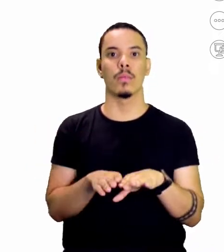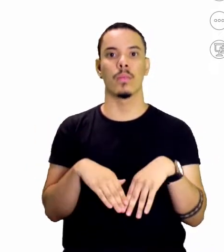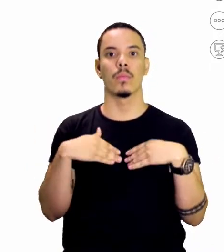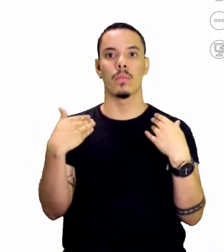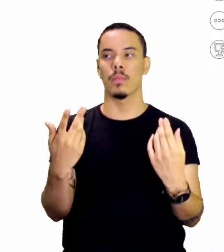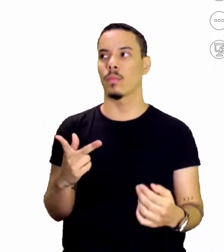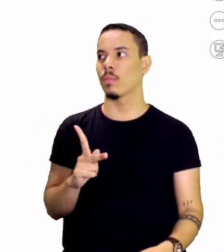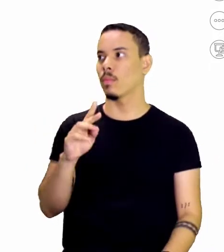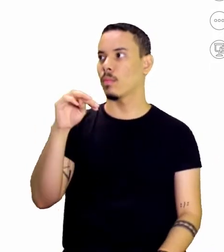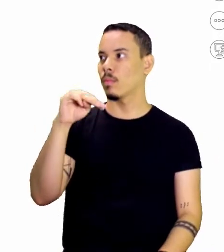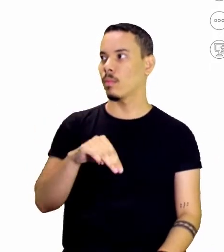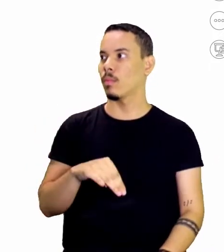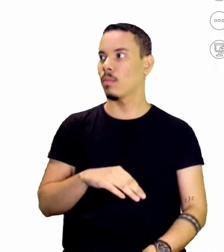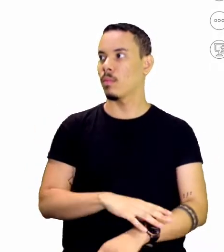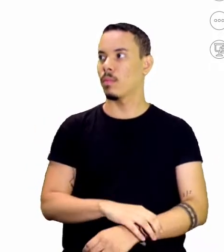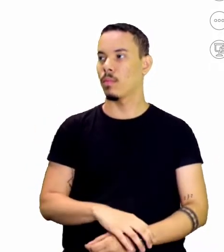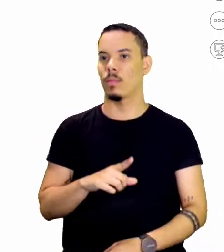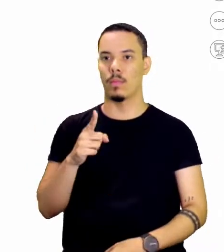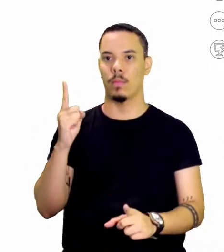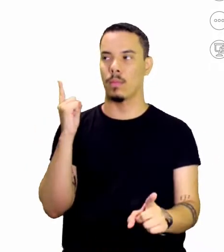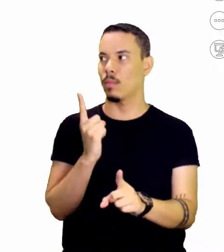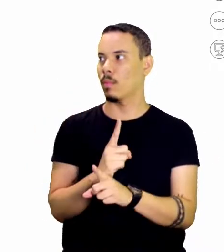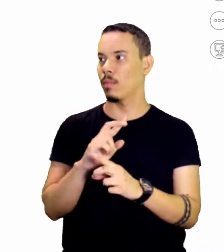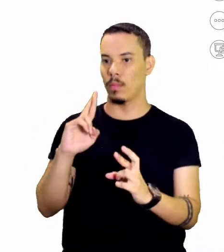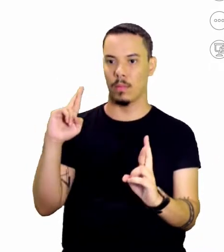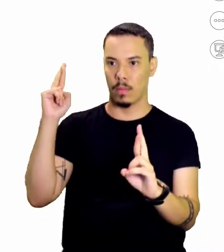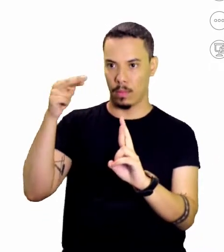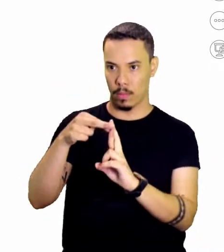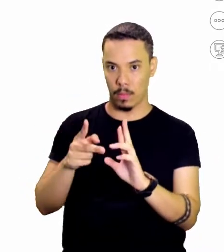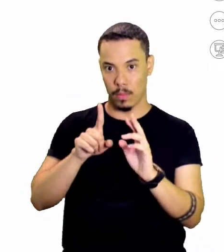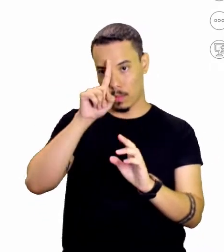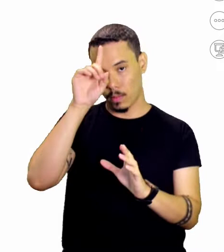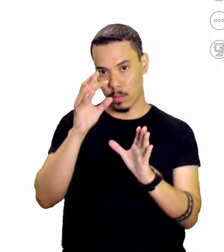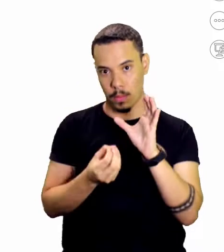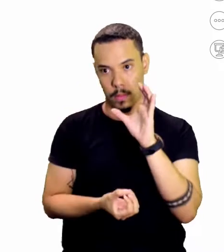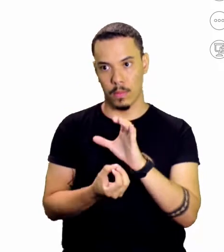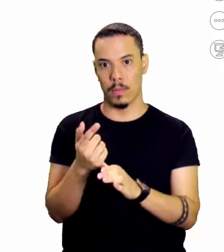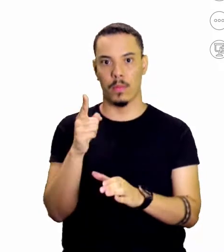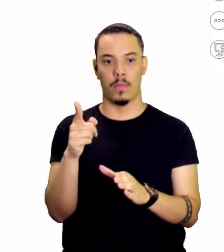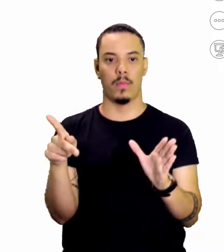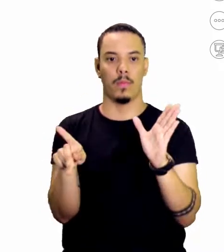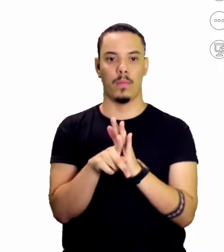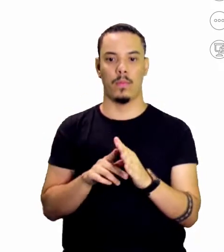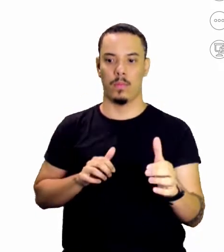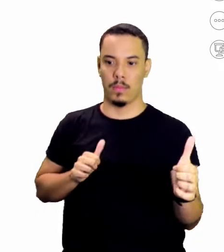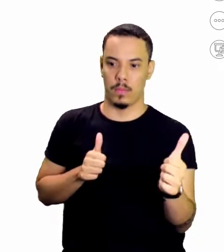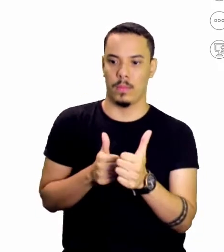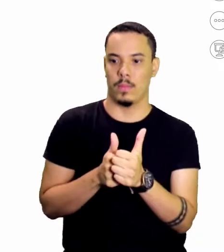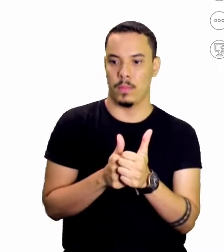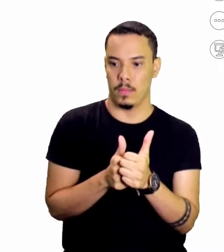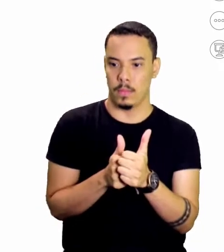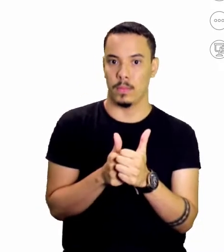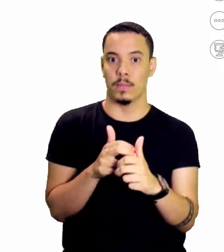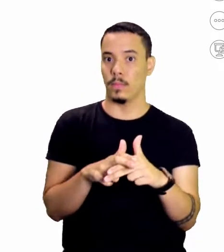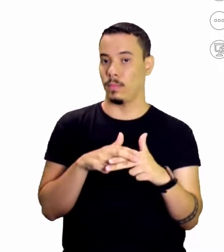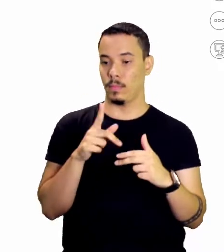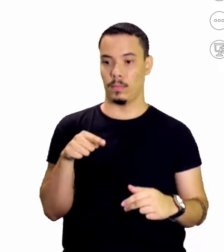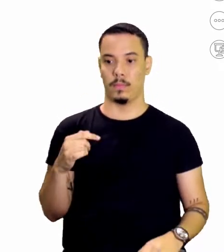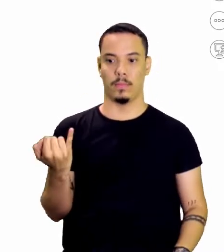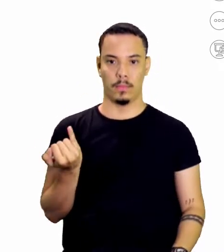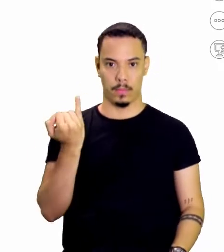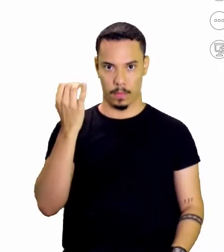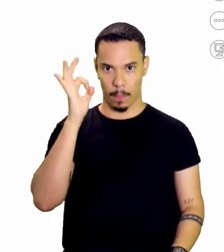quilômetro você se encontra em referência à origem onde você se encontra então é muito importante